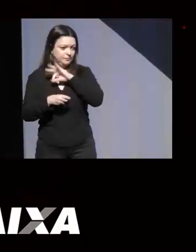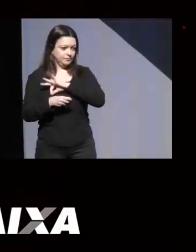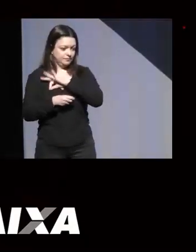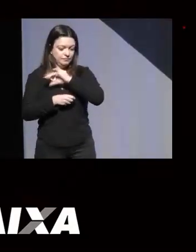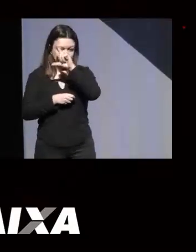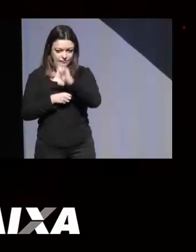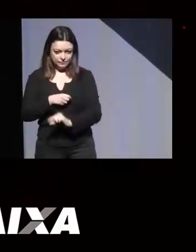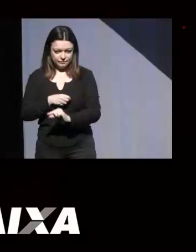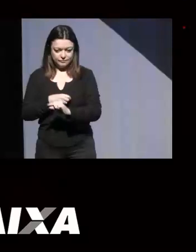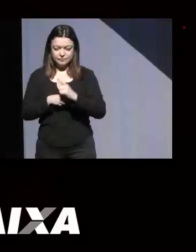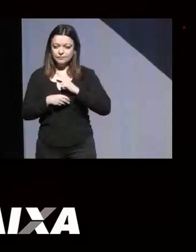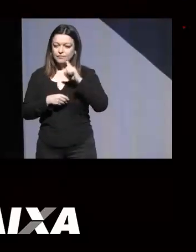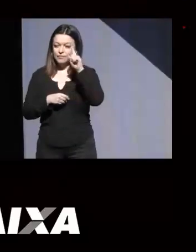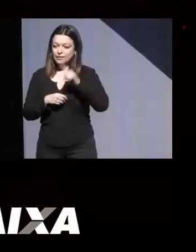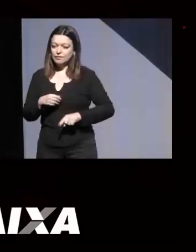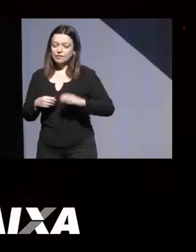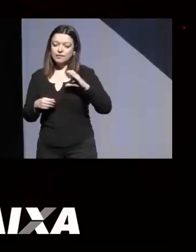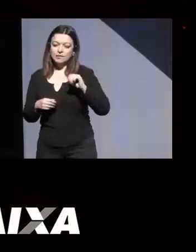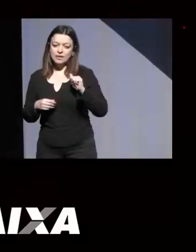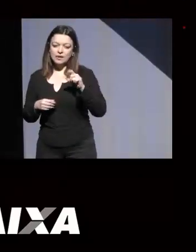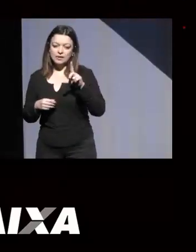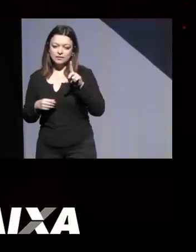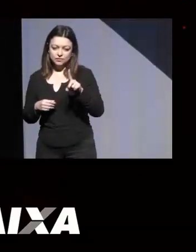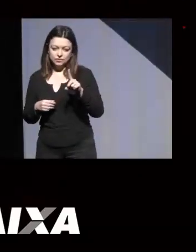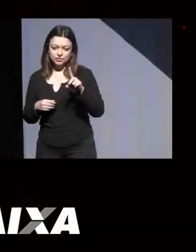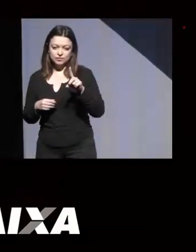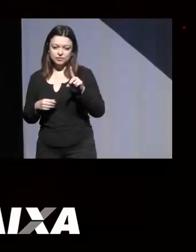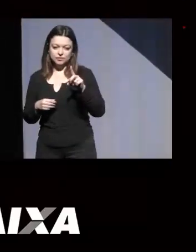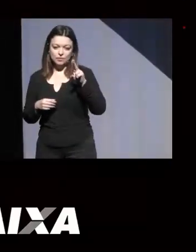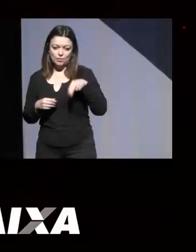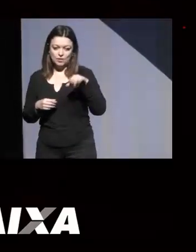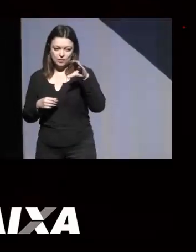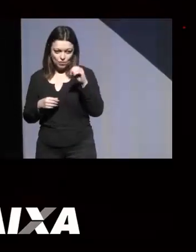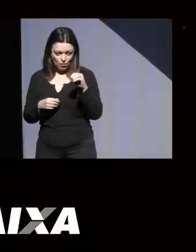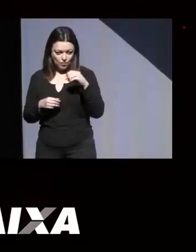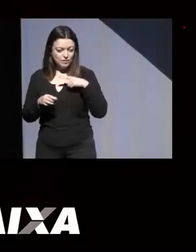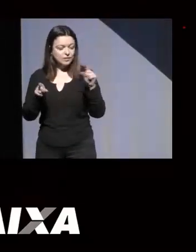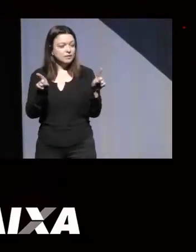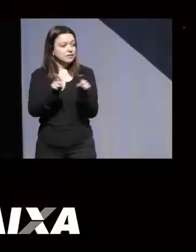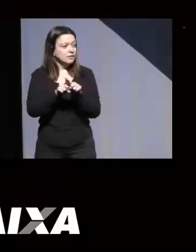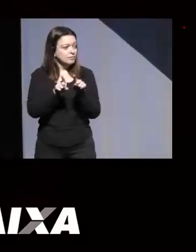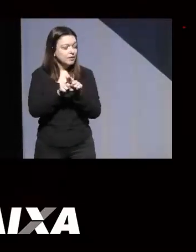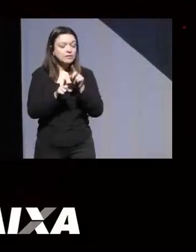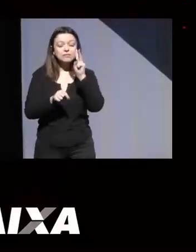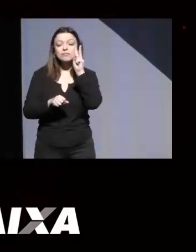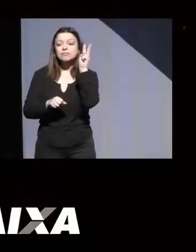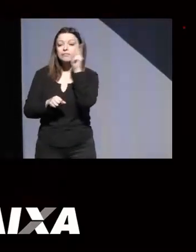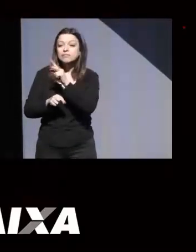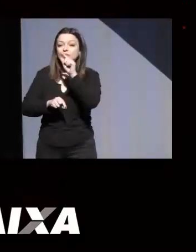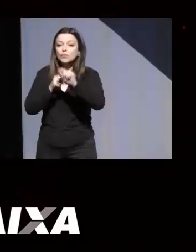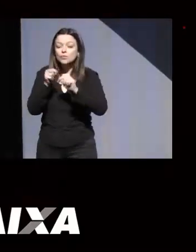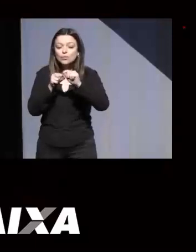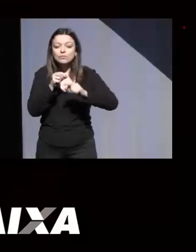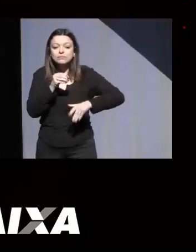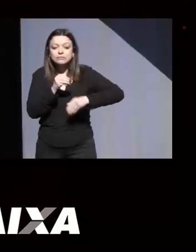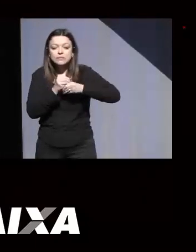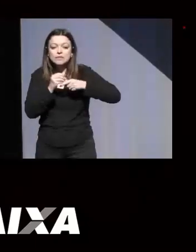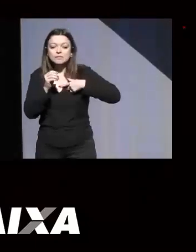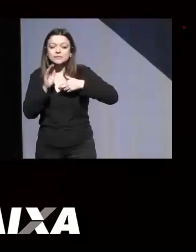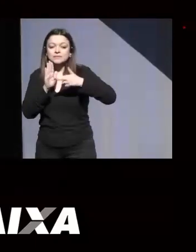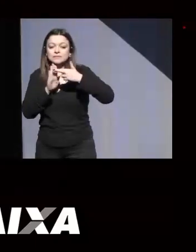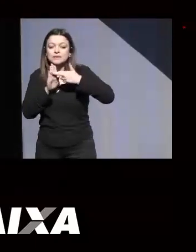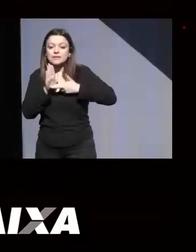renda registrada no CadÚnico e que observe cumulativamente os seguintes